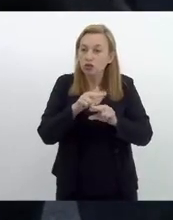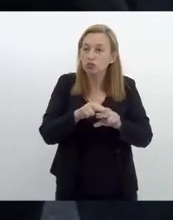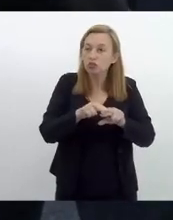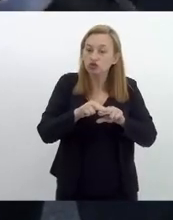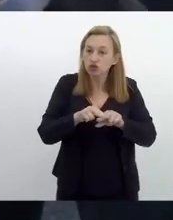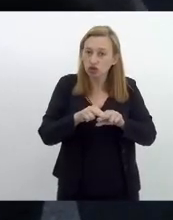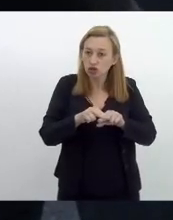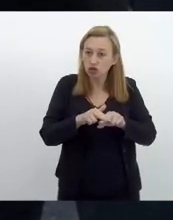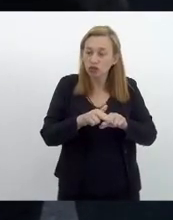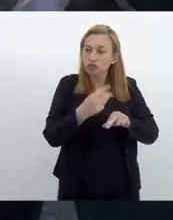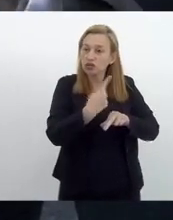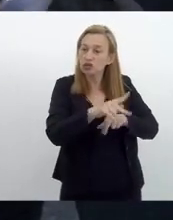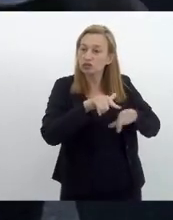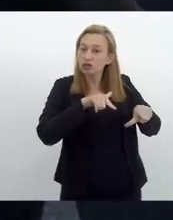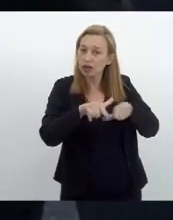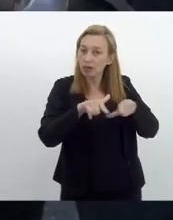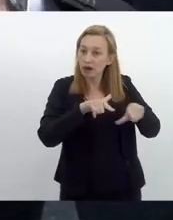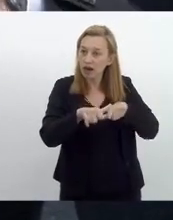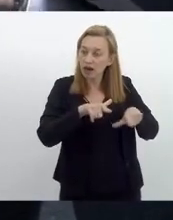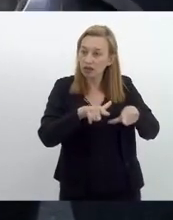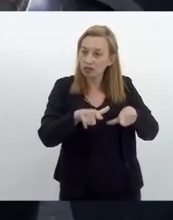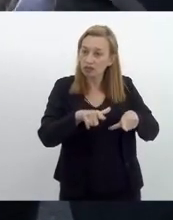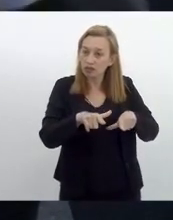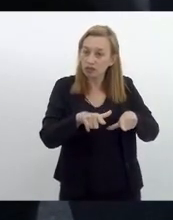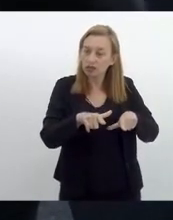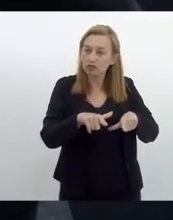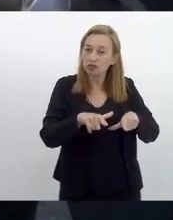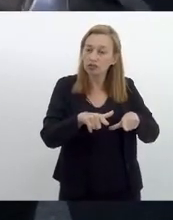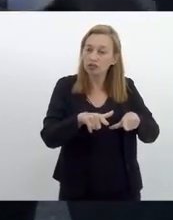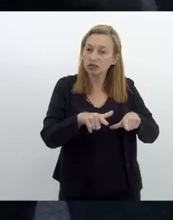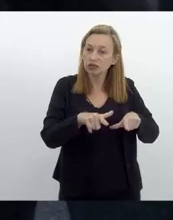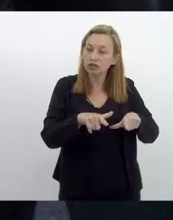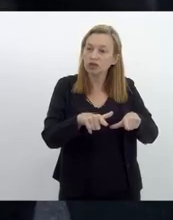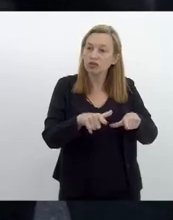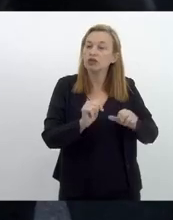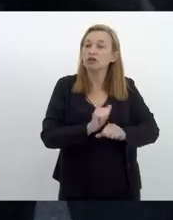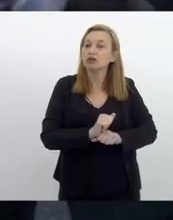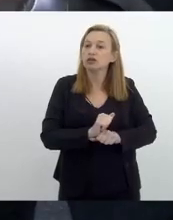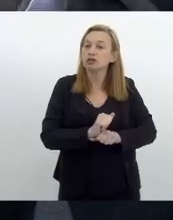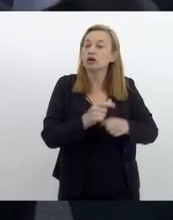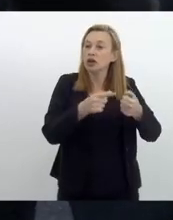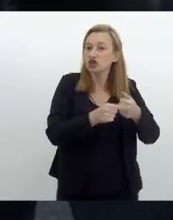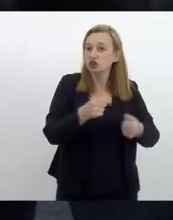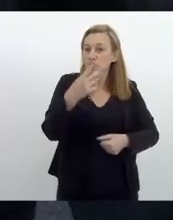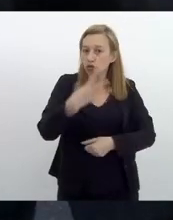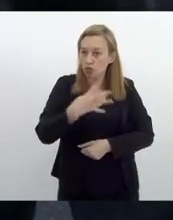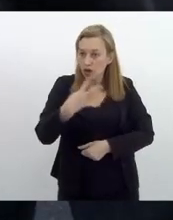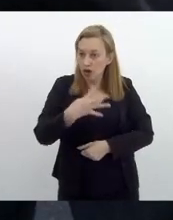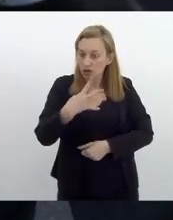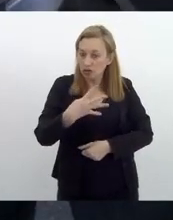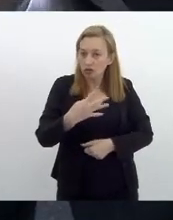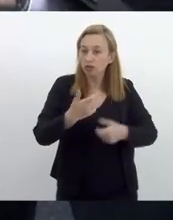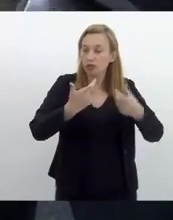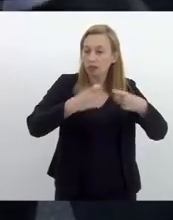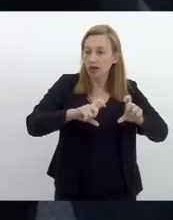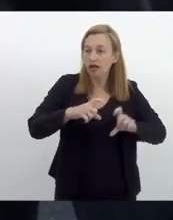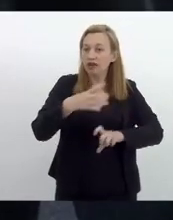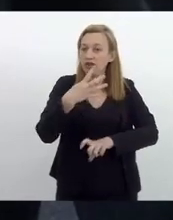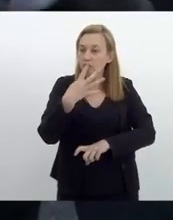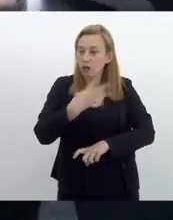funções e atividades que desempenham consoante o artigo 4º parágrafo